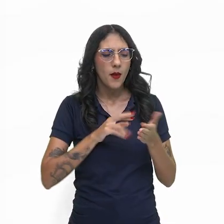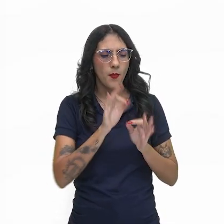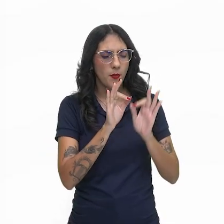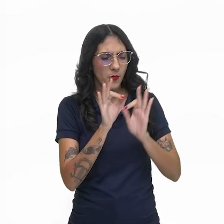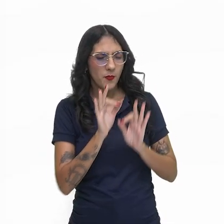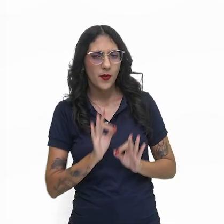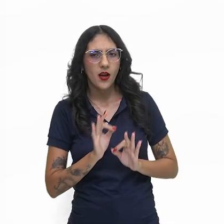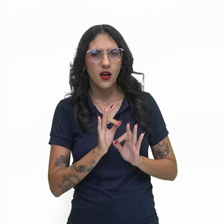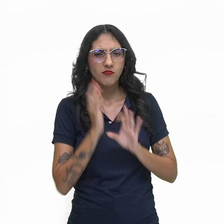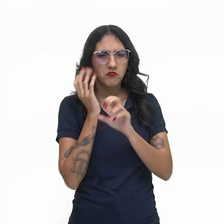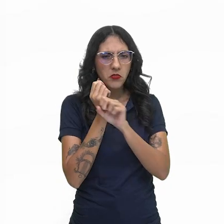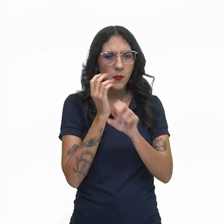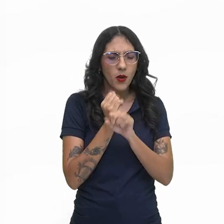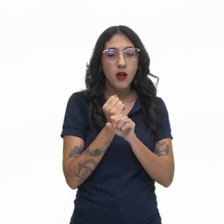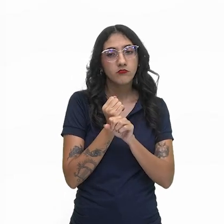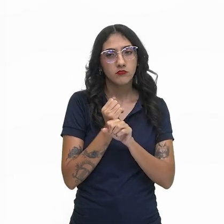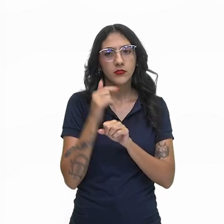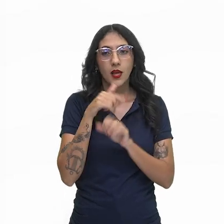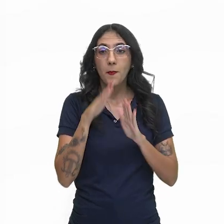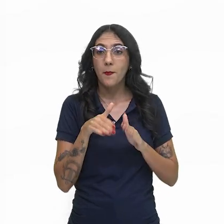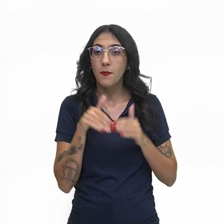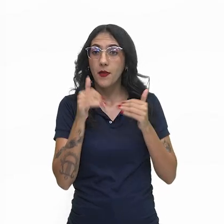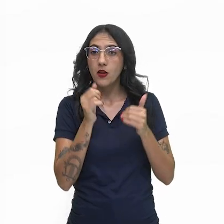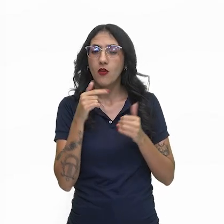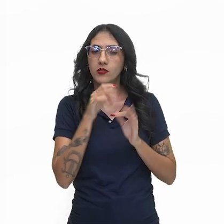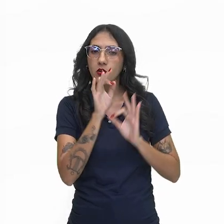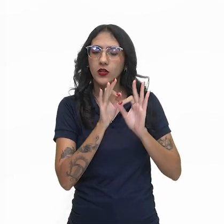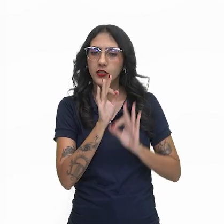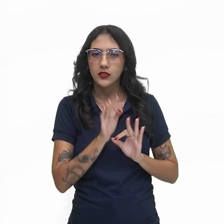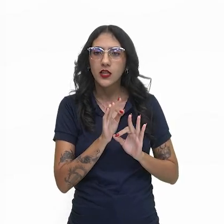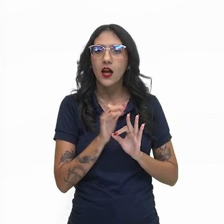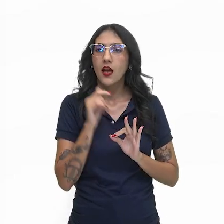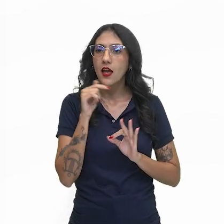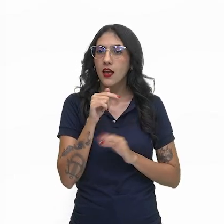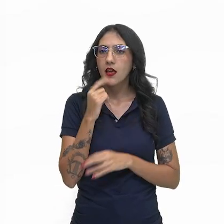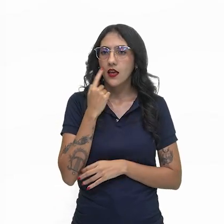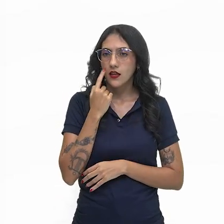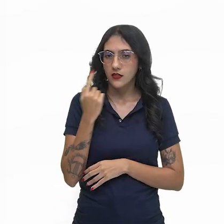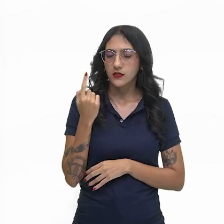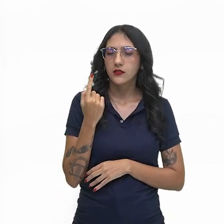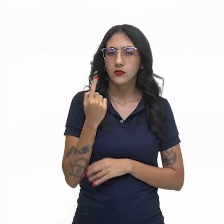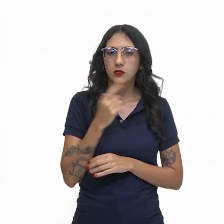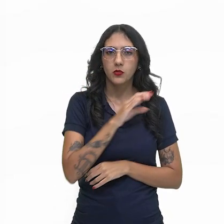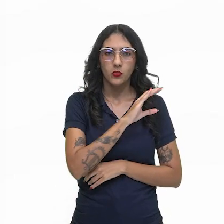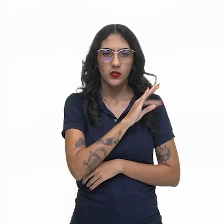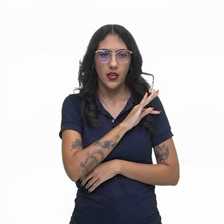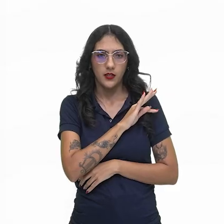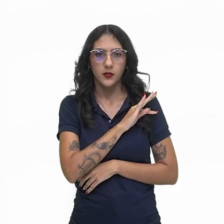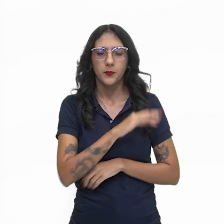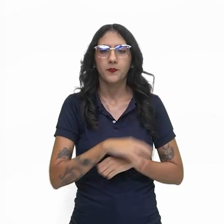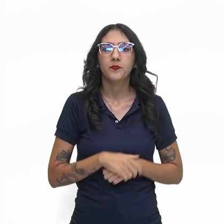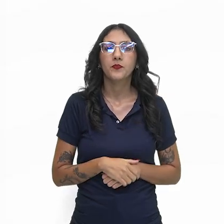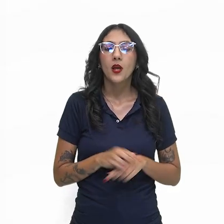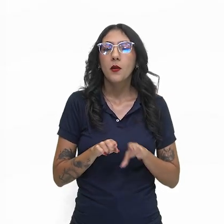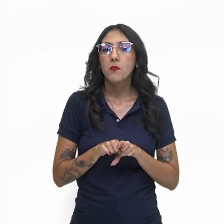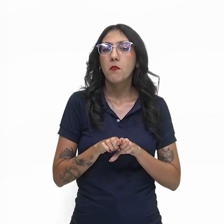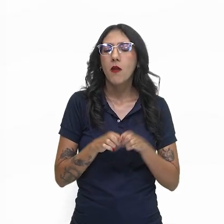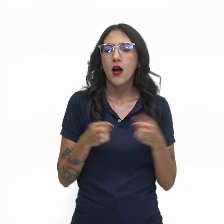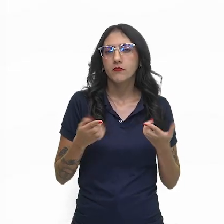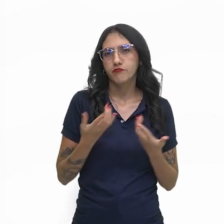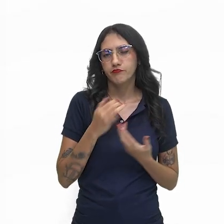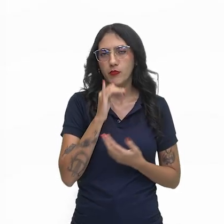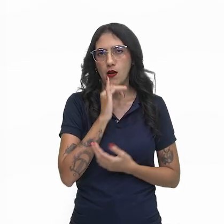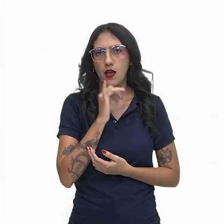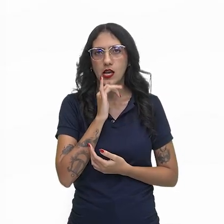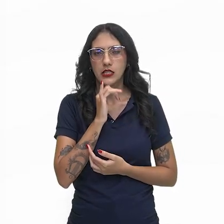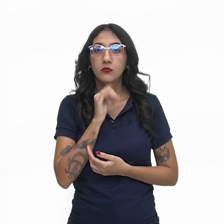cálculos, é muito melhor você utilizar a regra do arredondamento. Logo, quando você tem